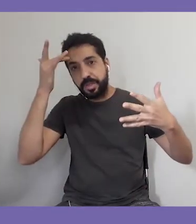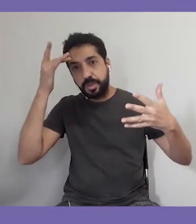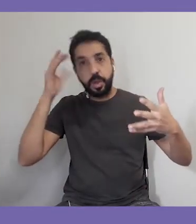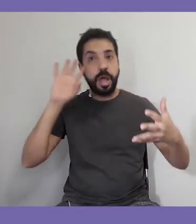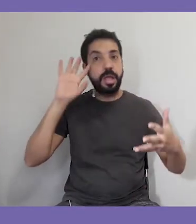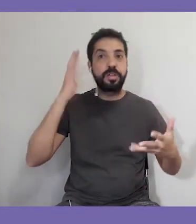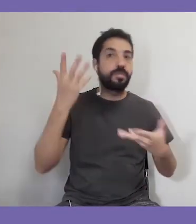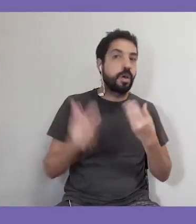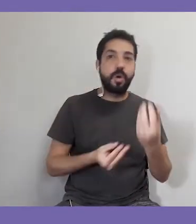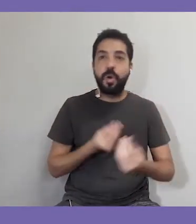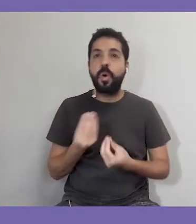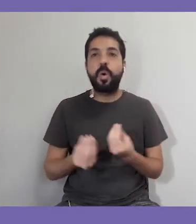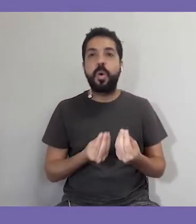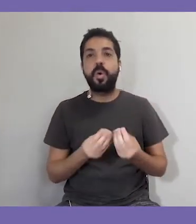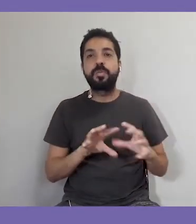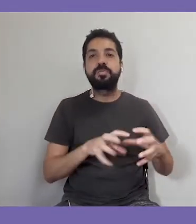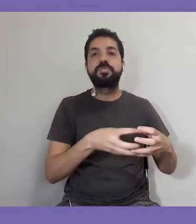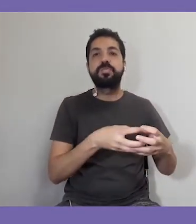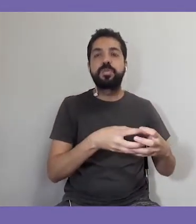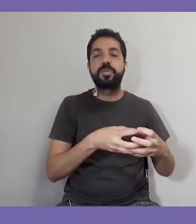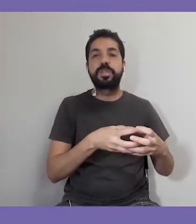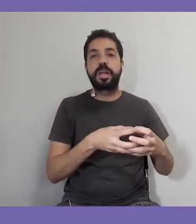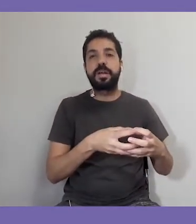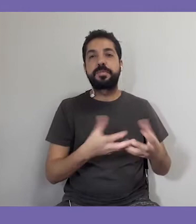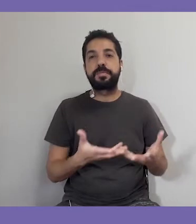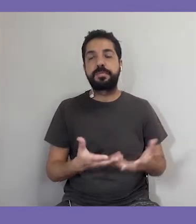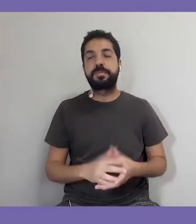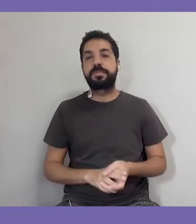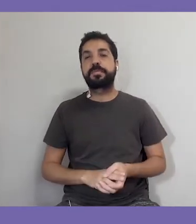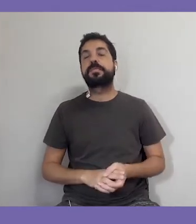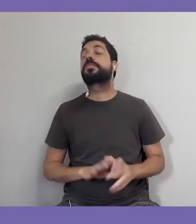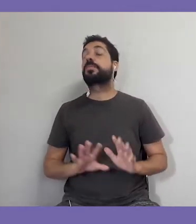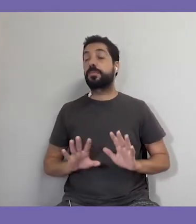de projeção, um pouquinho sobre a produção também.